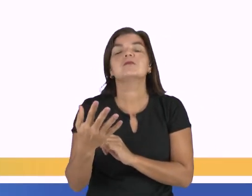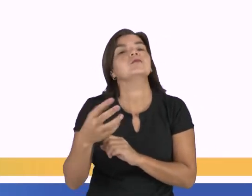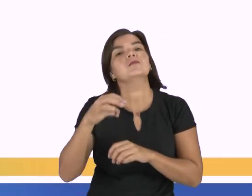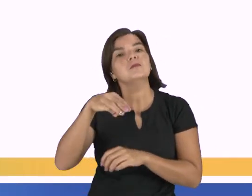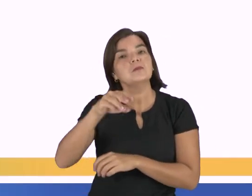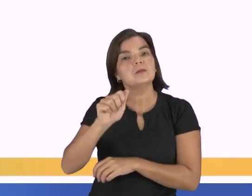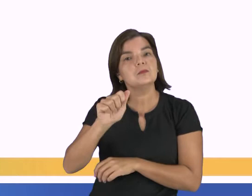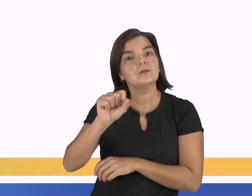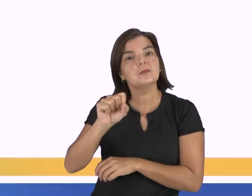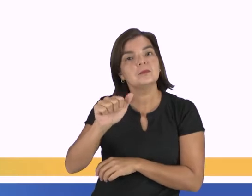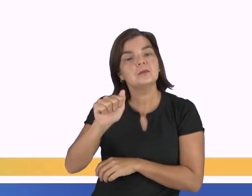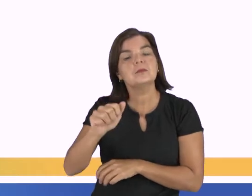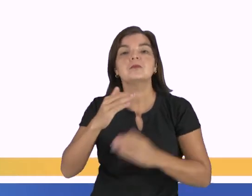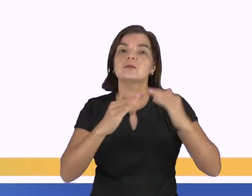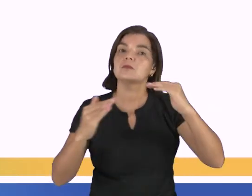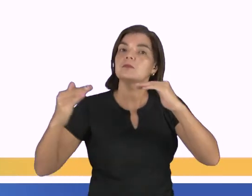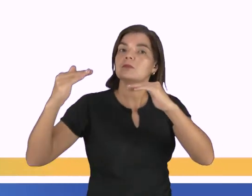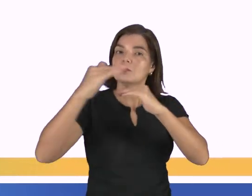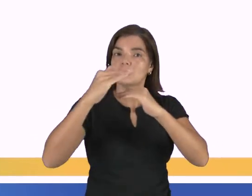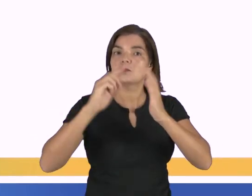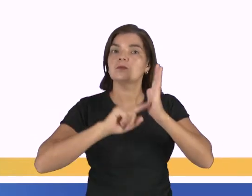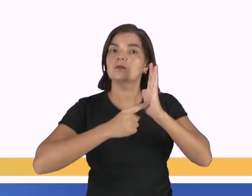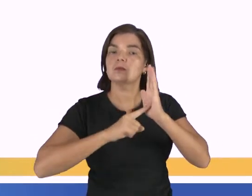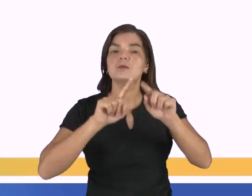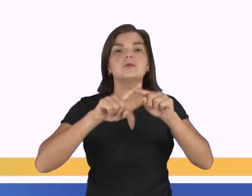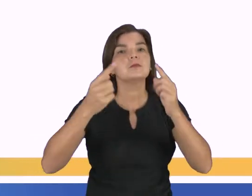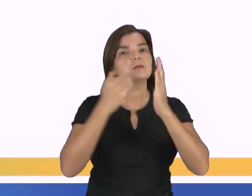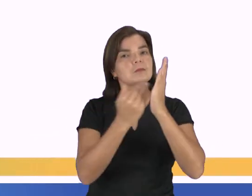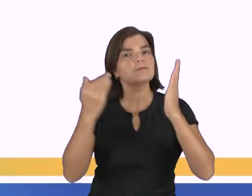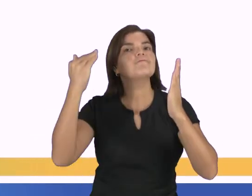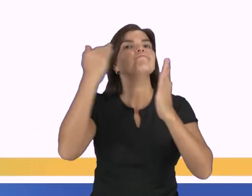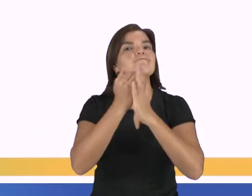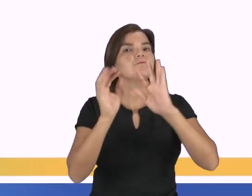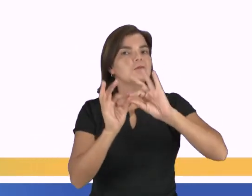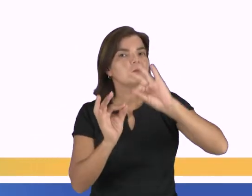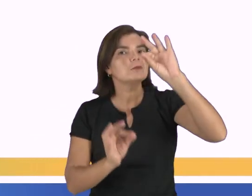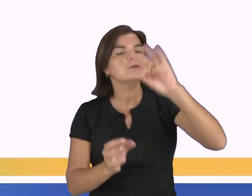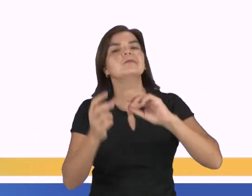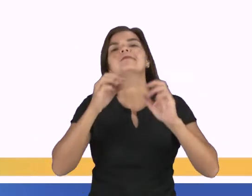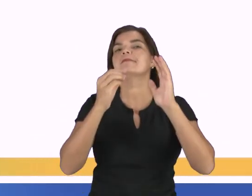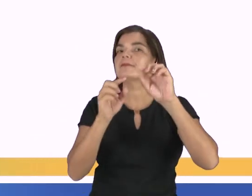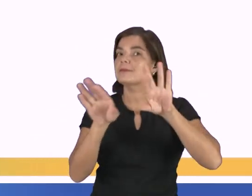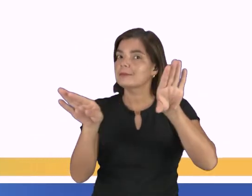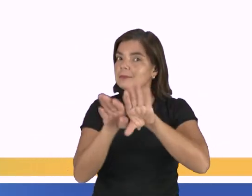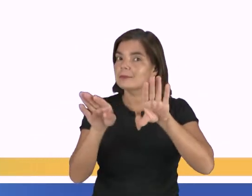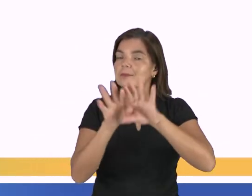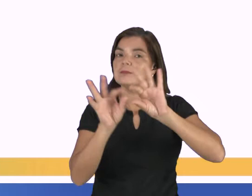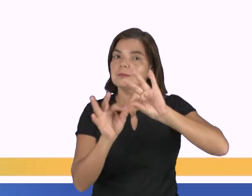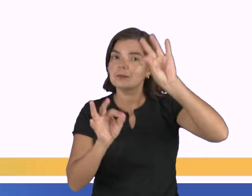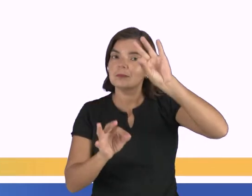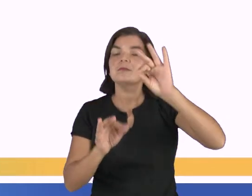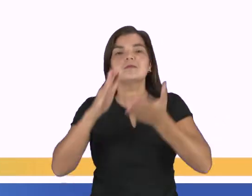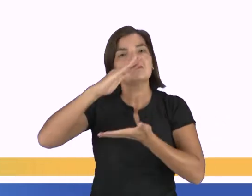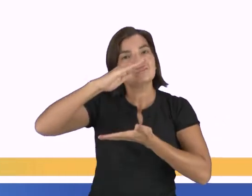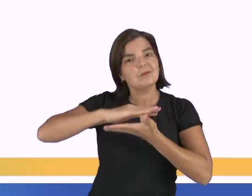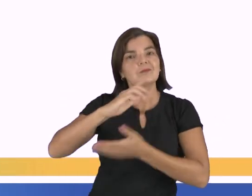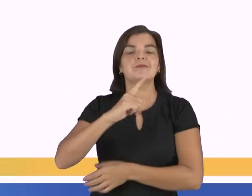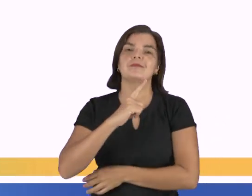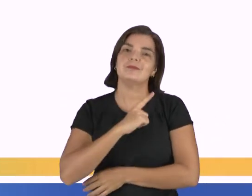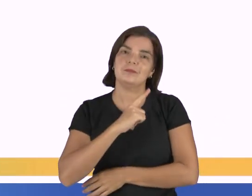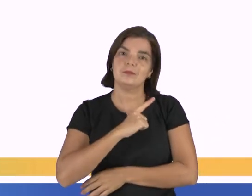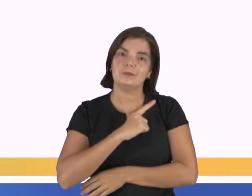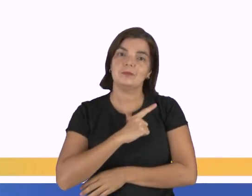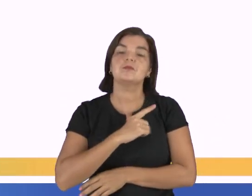massa desse material que está sobre o ponto. Quanto maior for essa altura, então maior também vai ser a pressão exercida